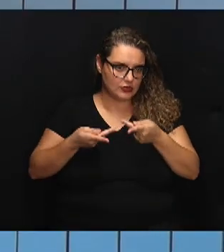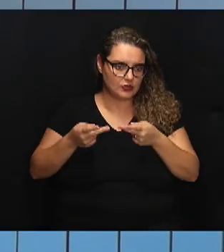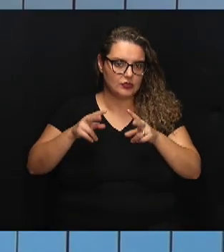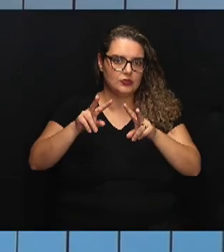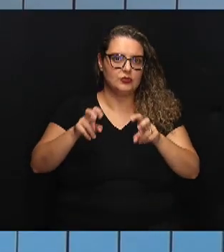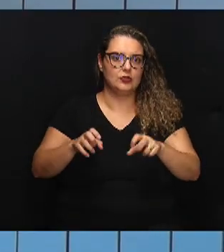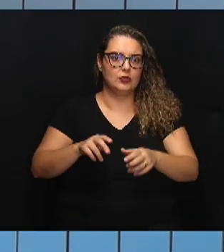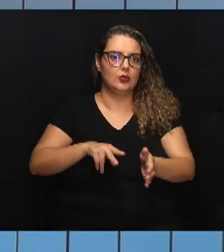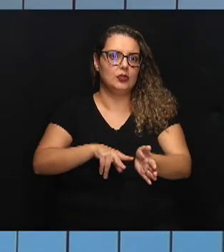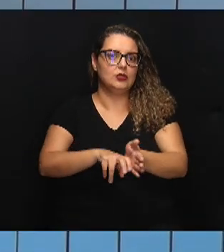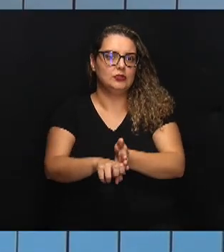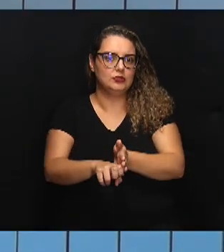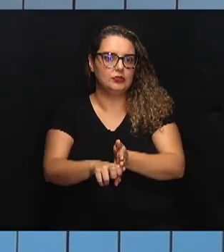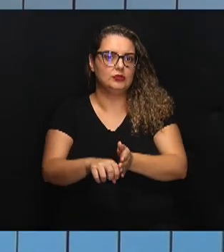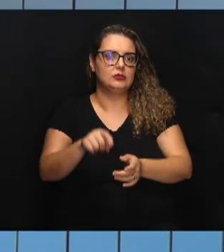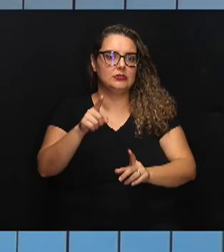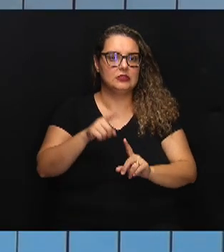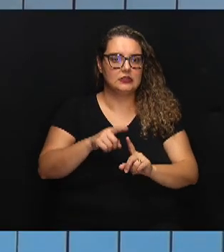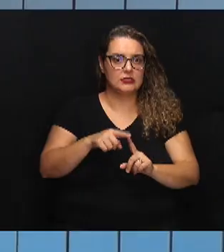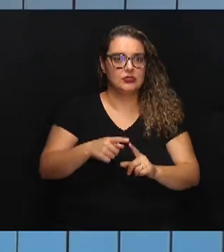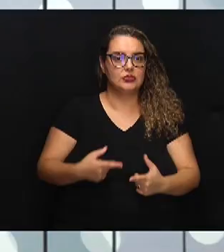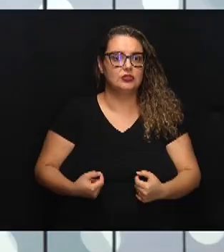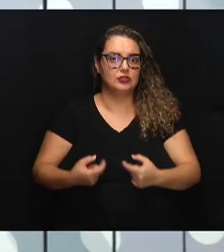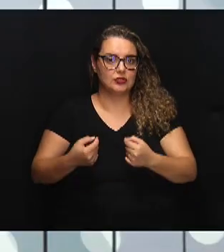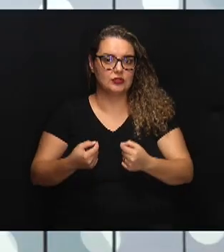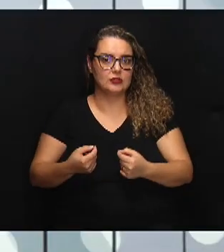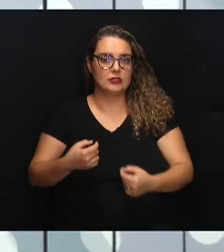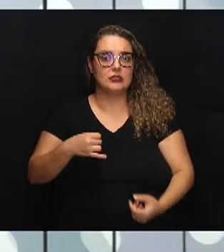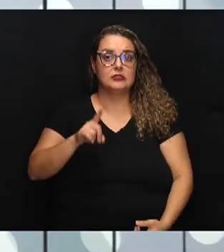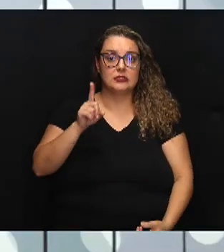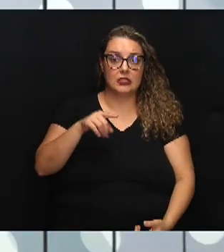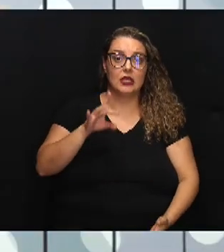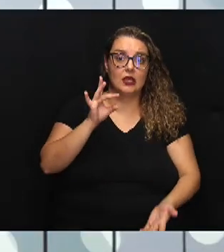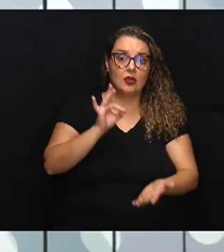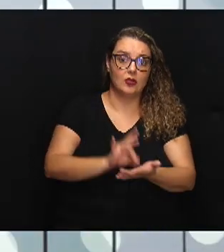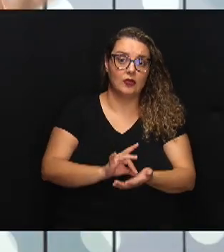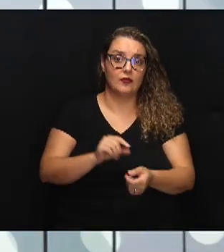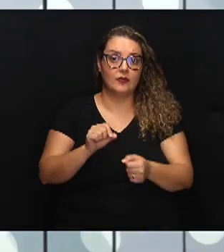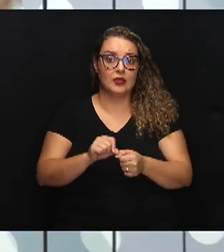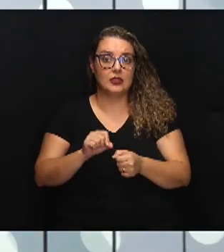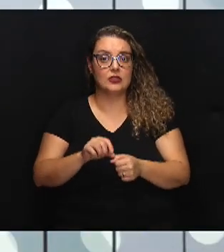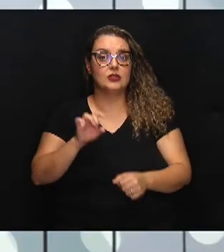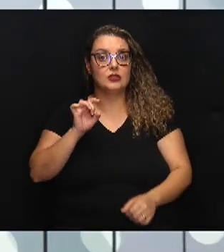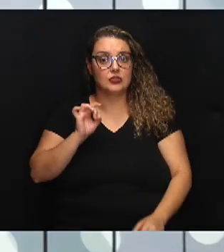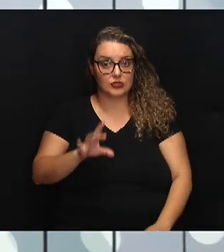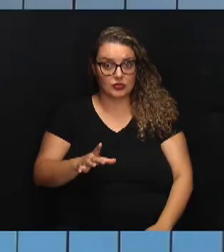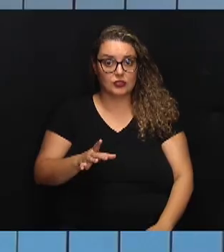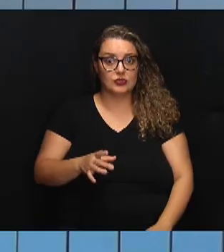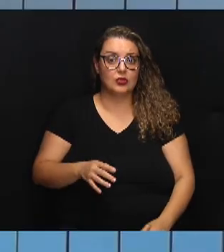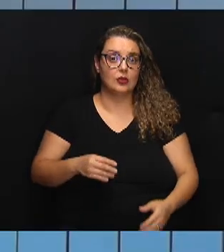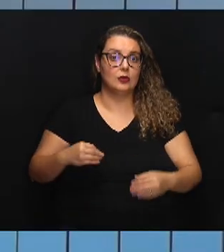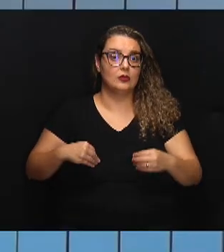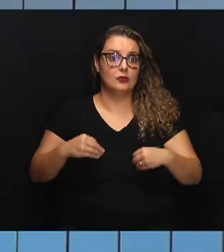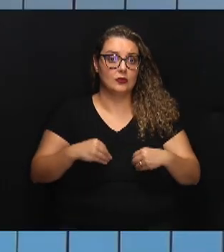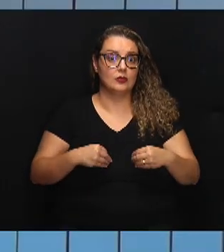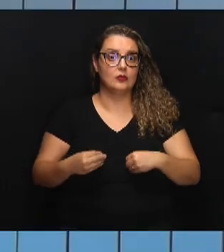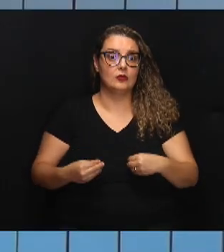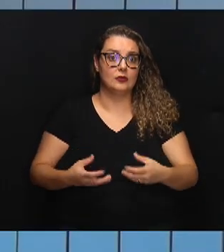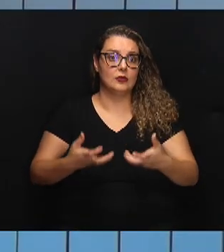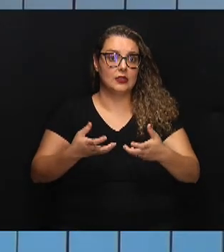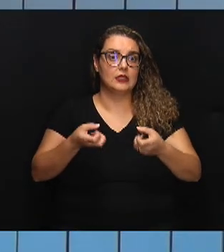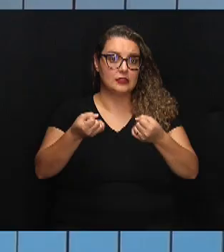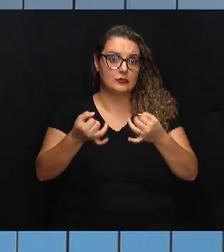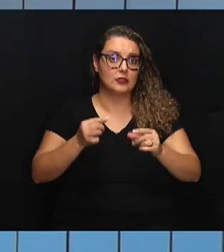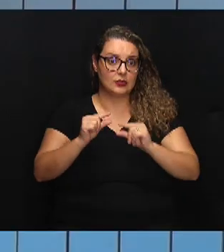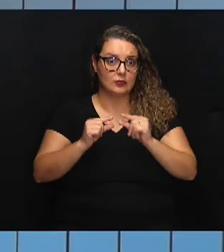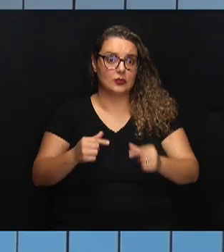o diagnóstico desse tipo de câncer, se ele é realizado somente através de exames. Gostaria que você